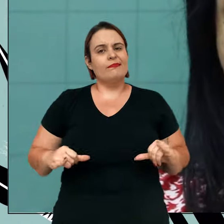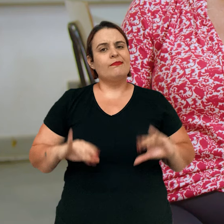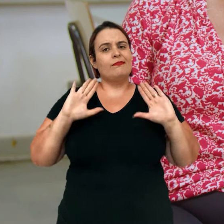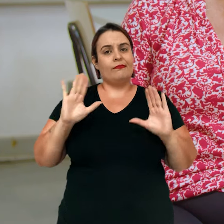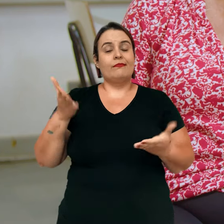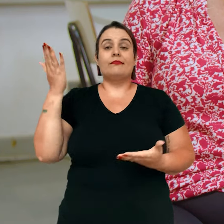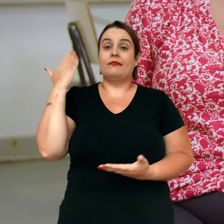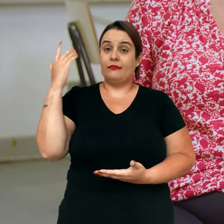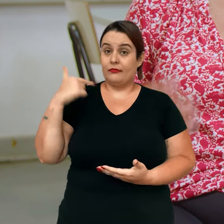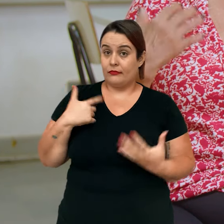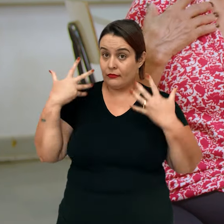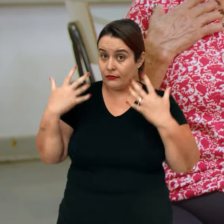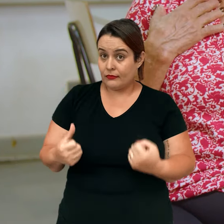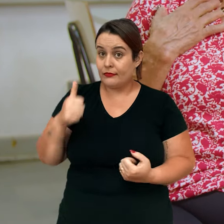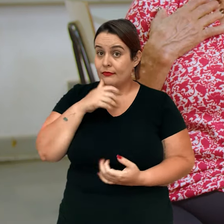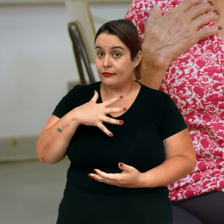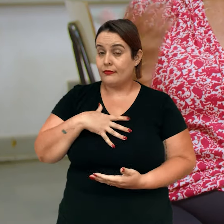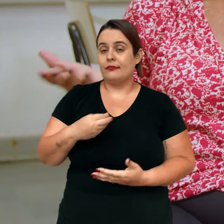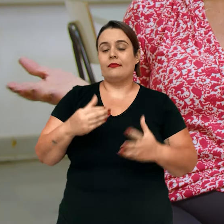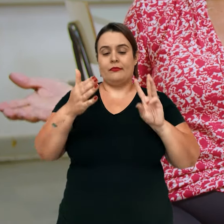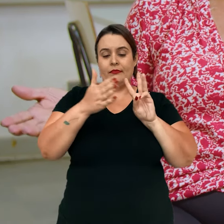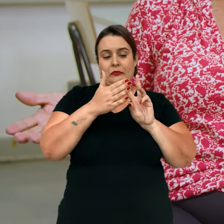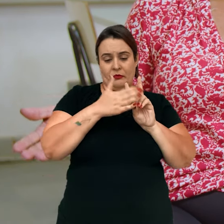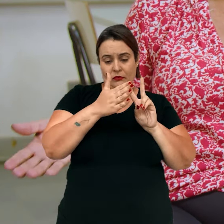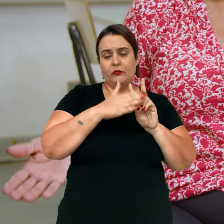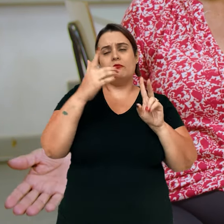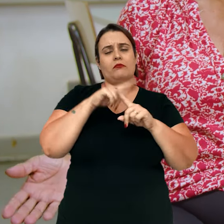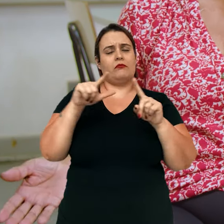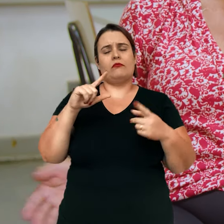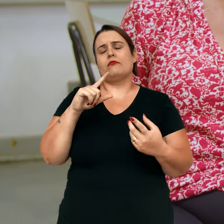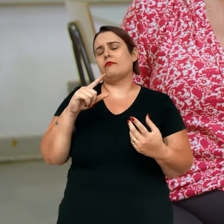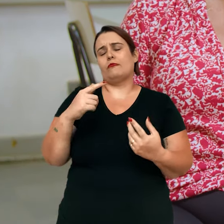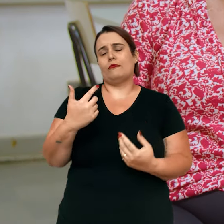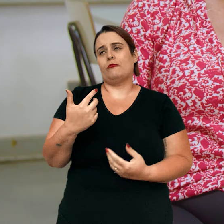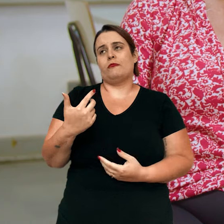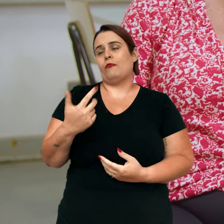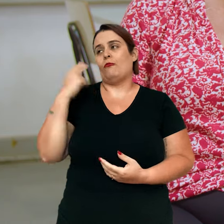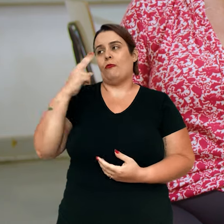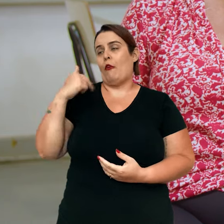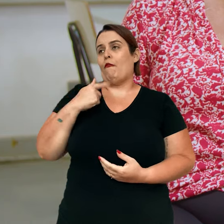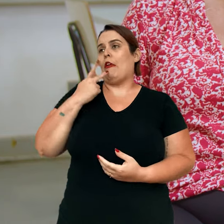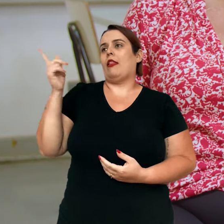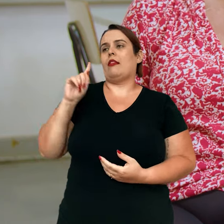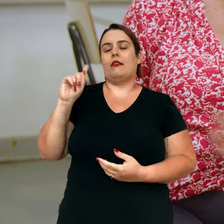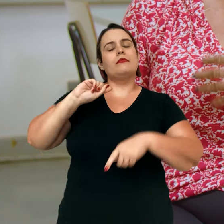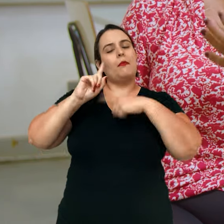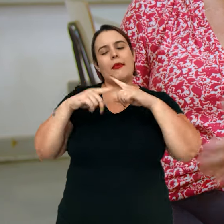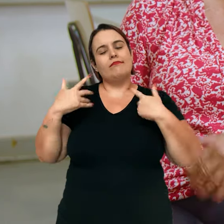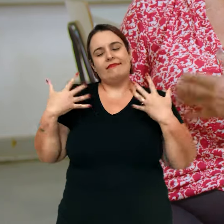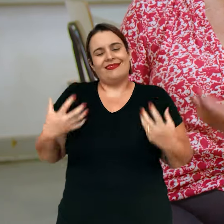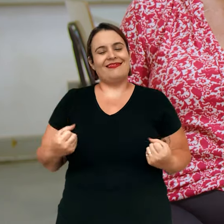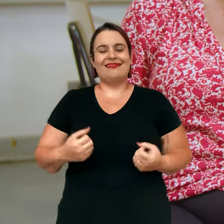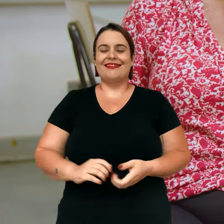sofri. Antes eu não me aceitava como filha de índio, né? Mas eu não tinha como negar. Sentadas na sala de aula. Depois disso eu fui